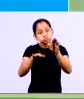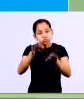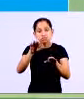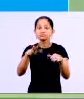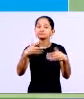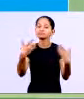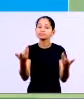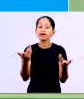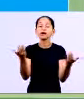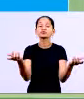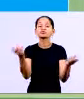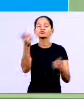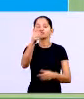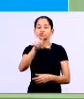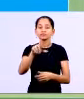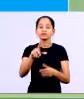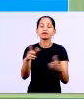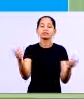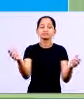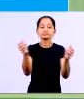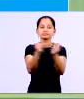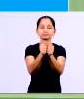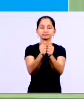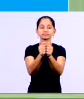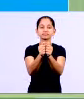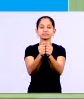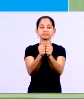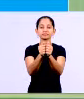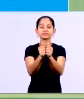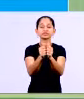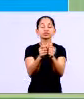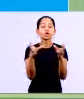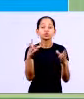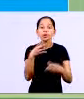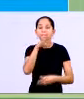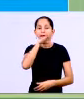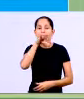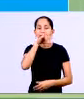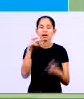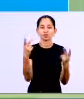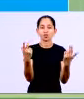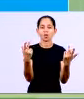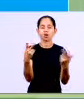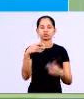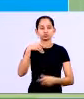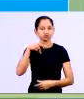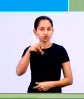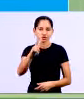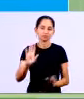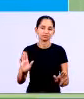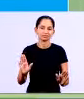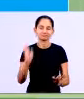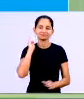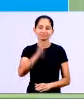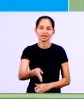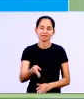língua, nós dobramos porque a gente não fala antirracista, a gente fala antirracista. Então, dobrou o R aqui, que é outro caso. E a gente aqui vai